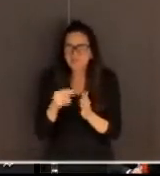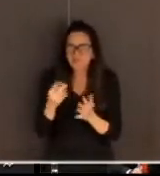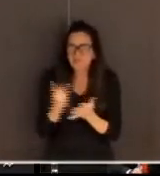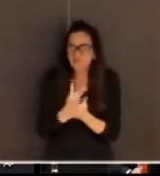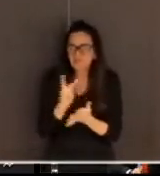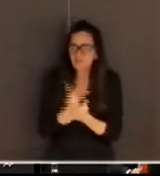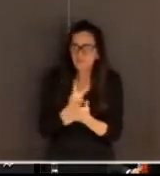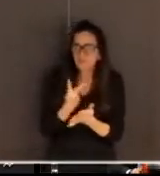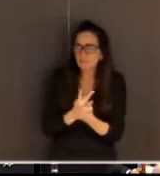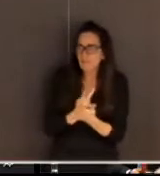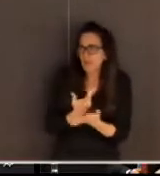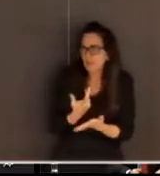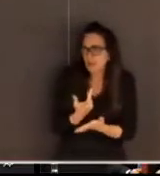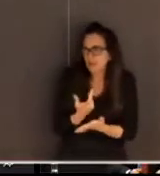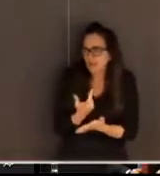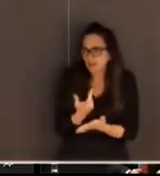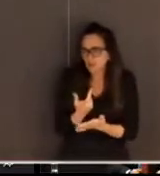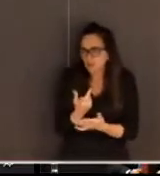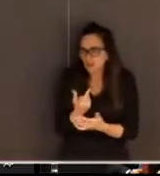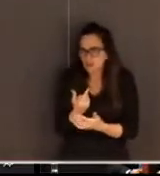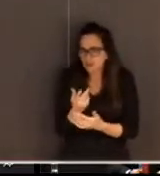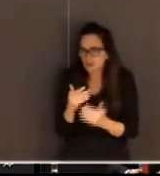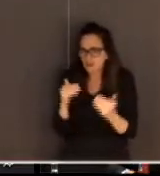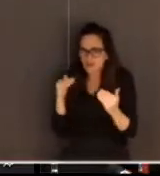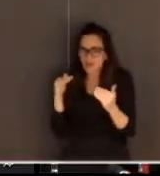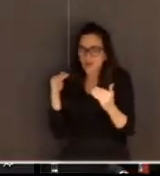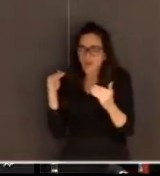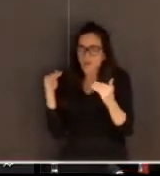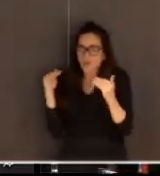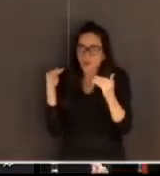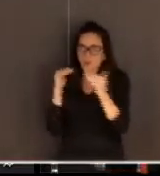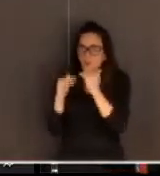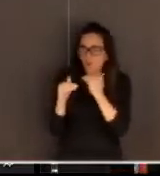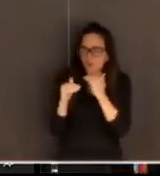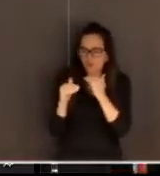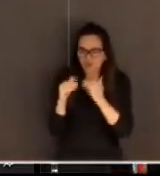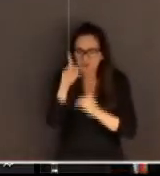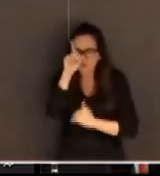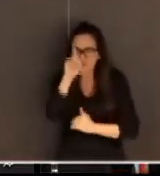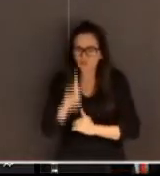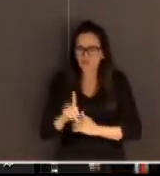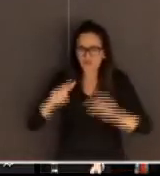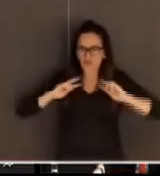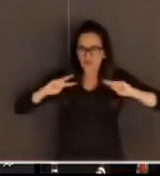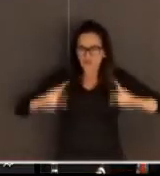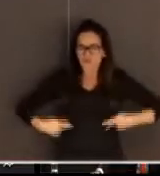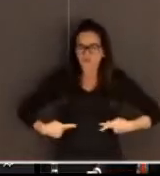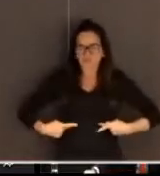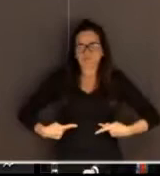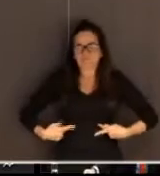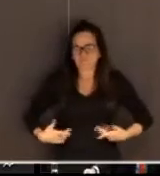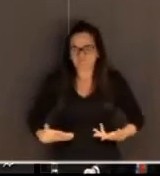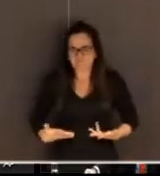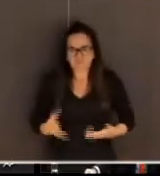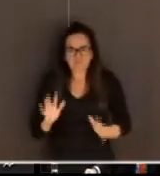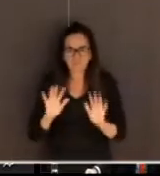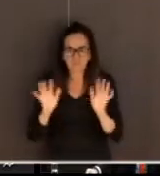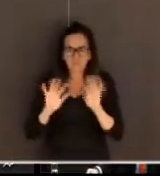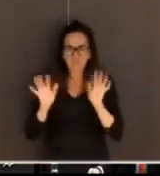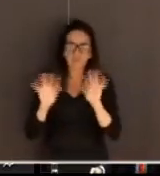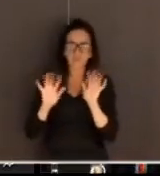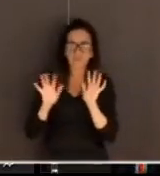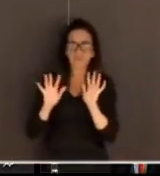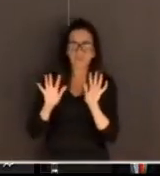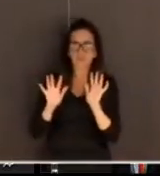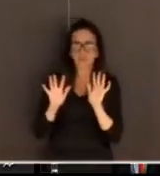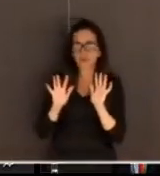estaríamos ofendendo o direito ou o princípio da dignidade da pessoa humana. Não é. Se fosse assim,